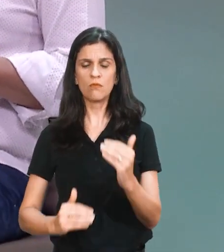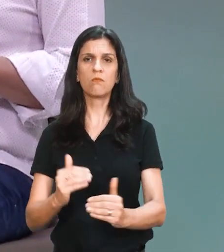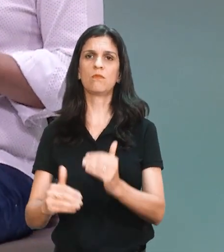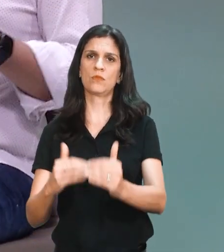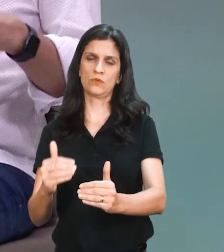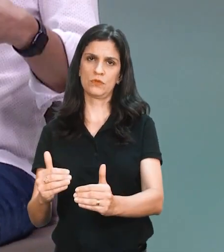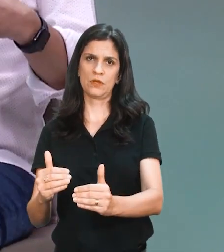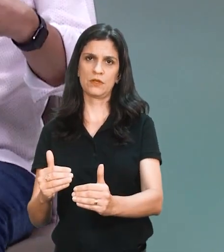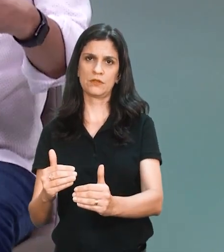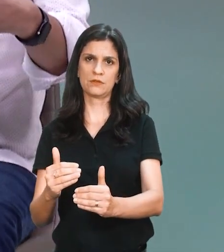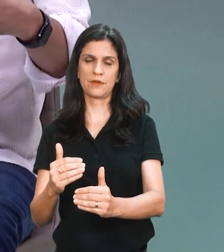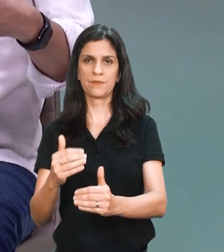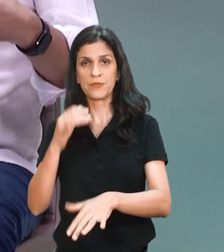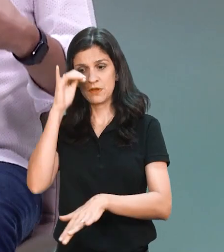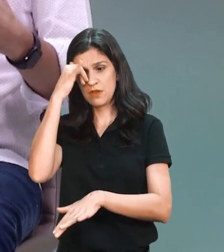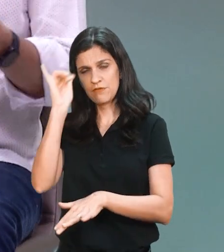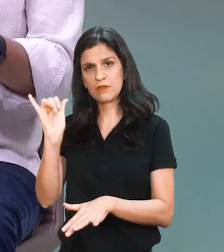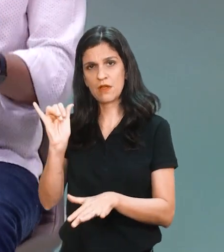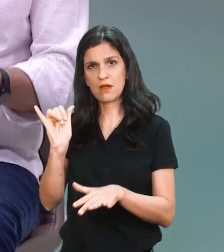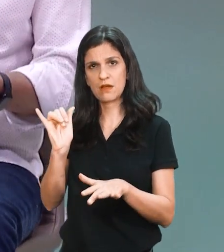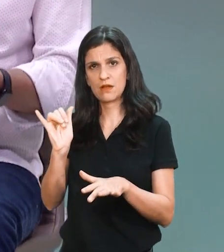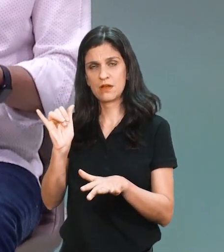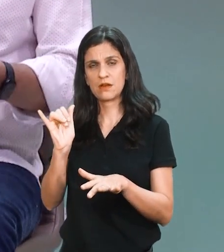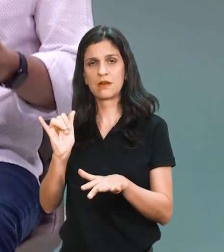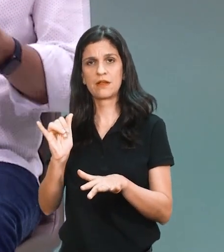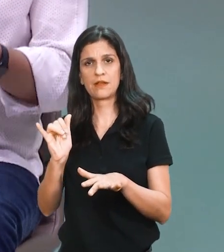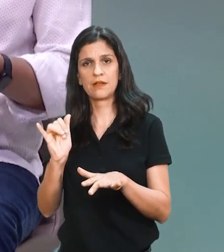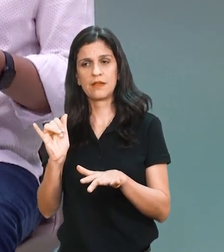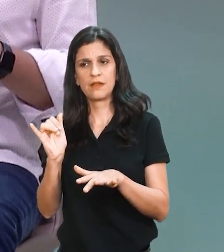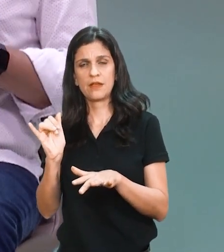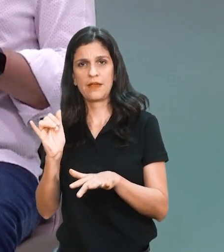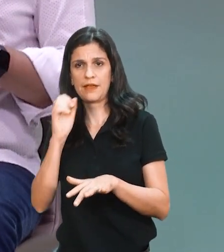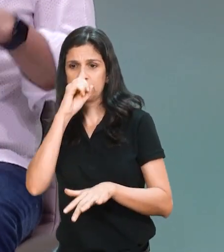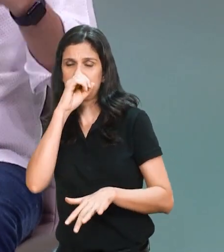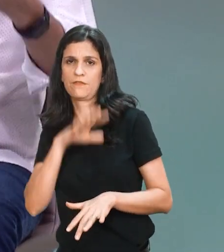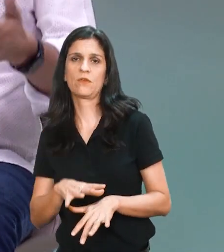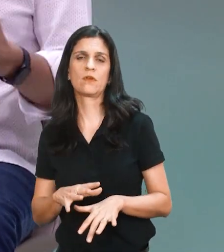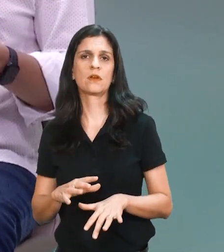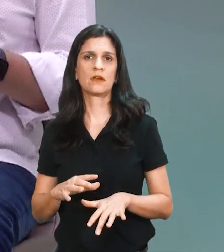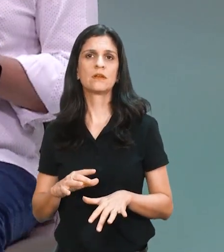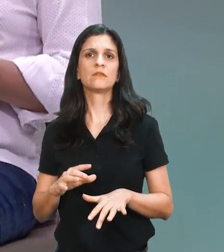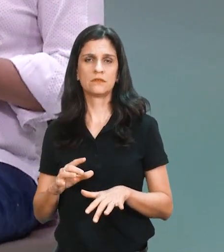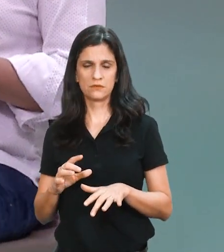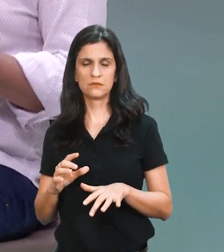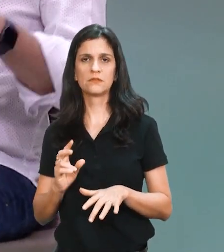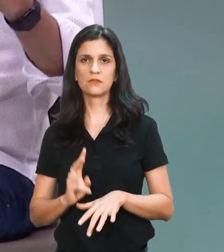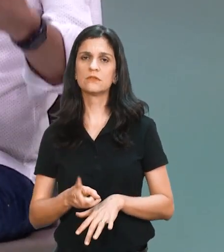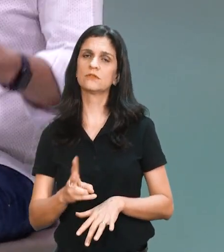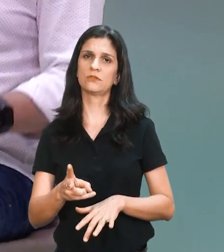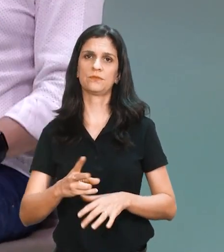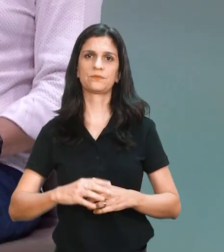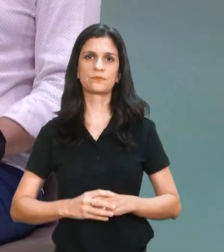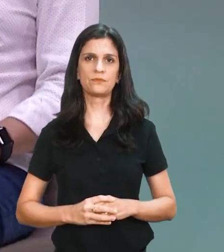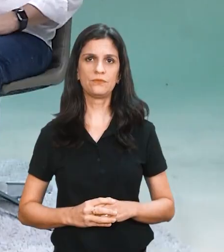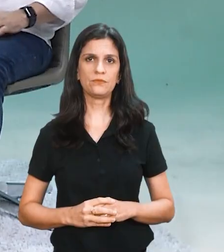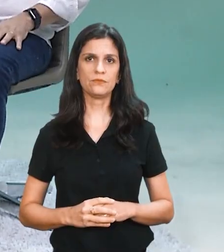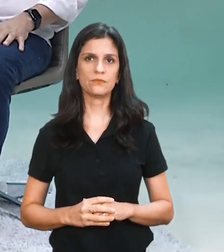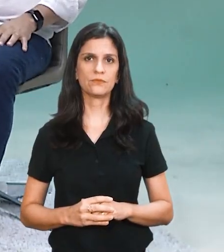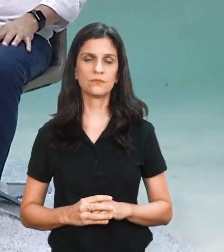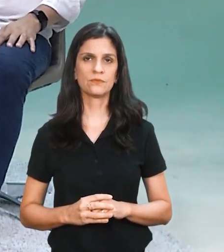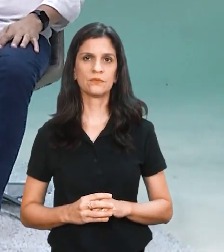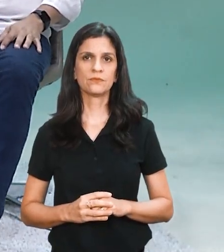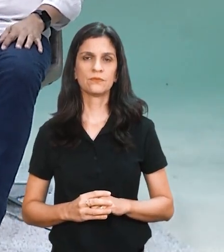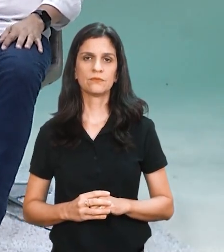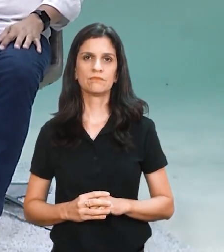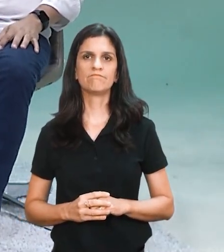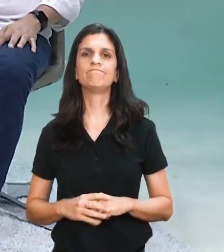processo e tirar ela desse ambiente que às vezes ela está sendo constantemente violentada. Com